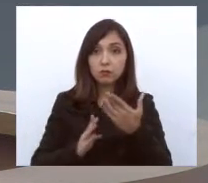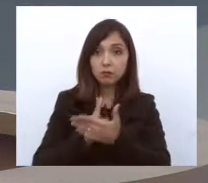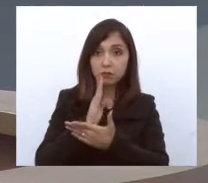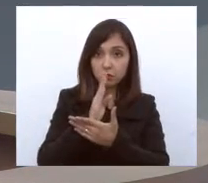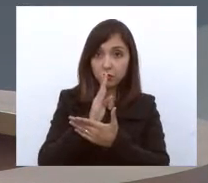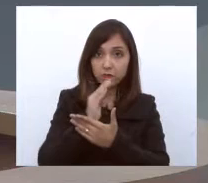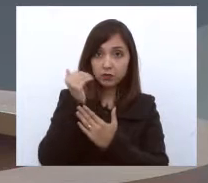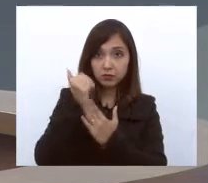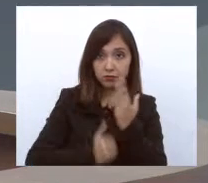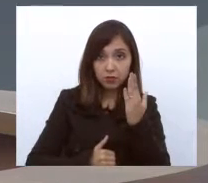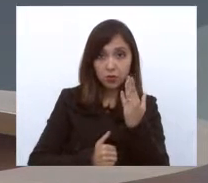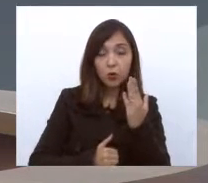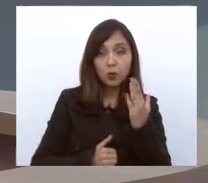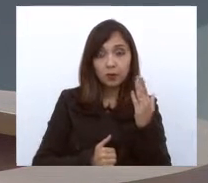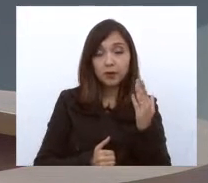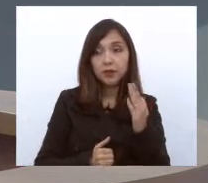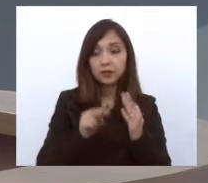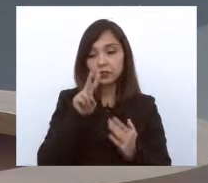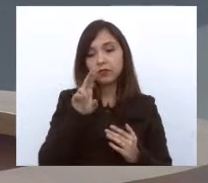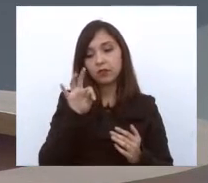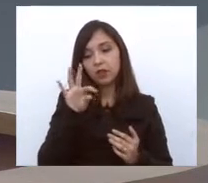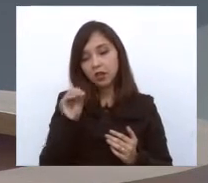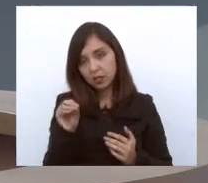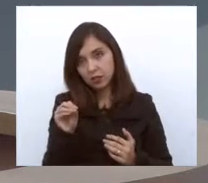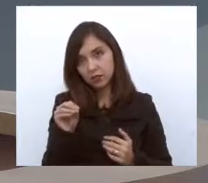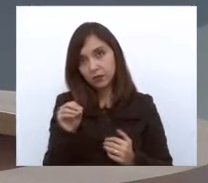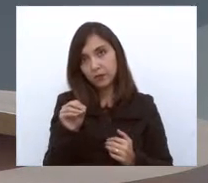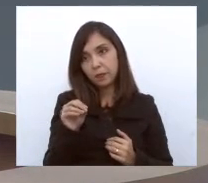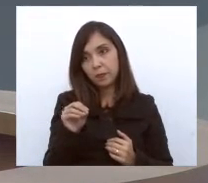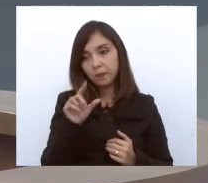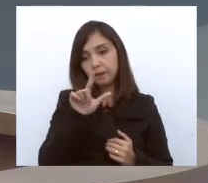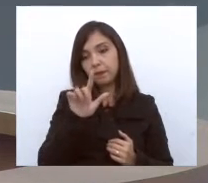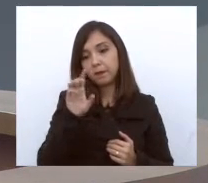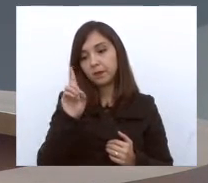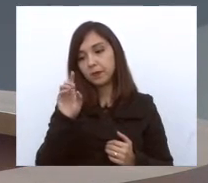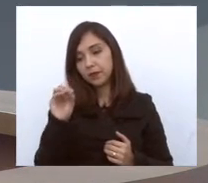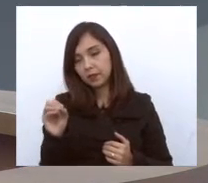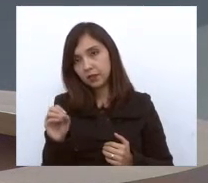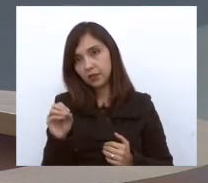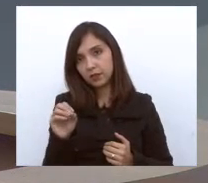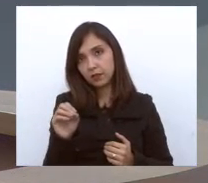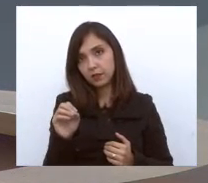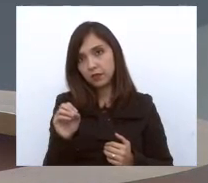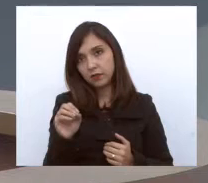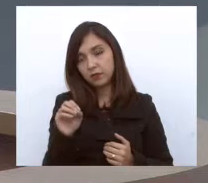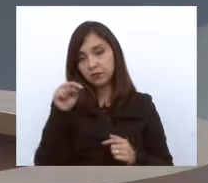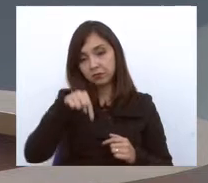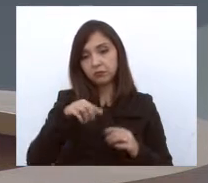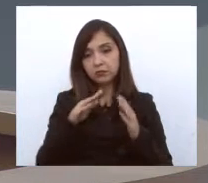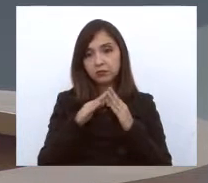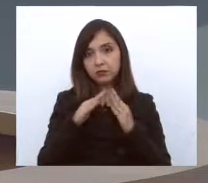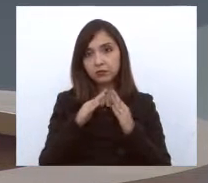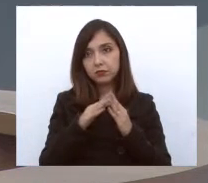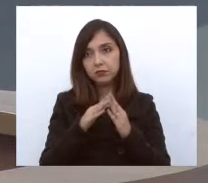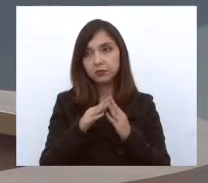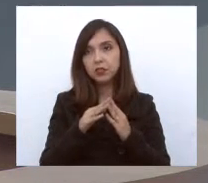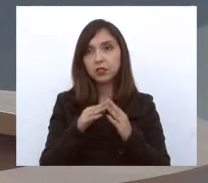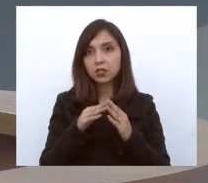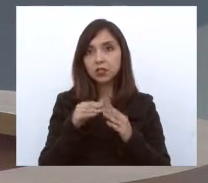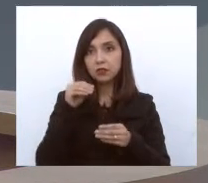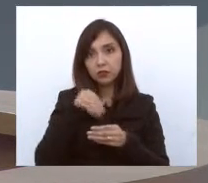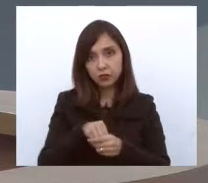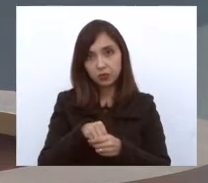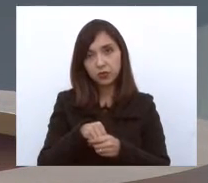à derrubada do veto, com relação à LDO, entendeu? Proposta por esta casa, estará votando pelos